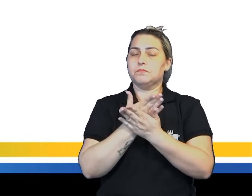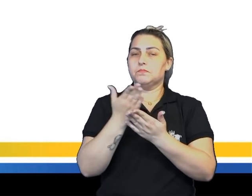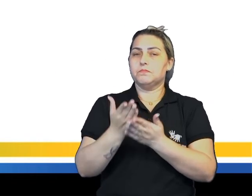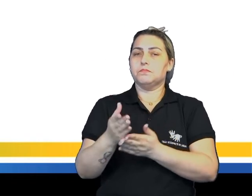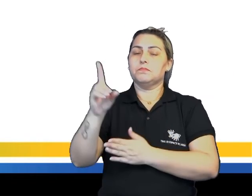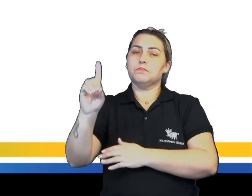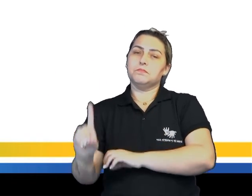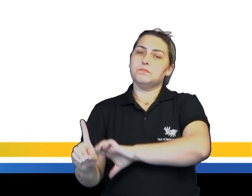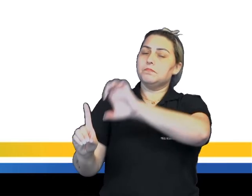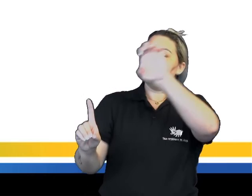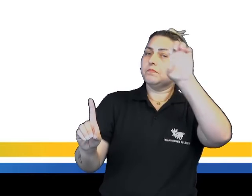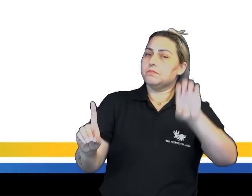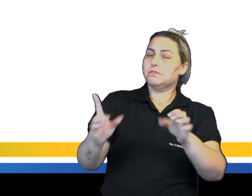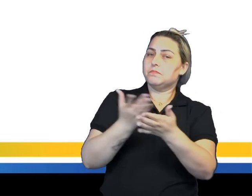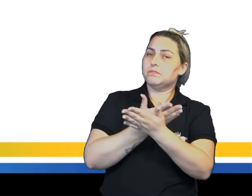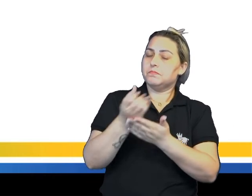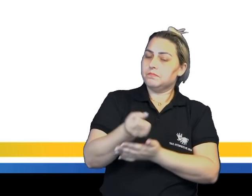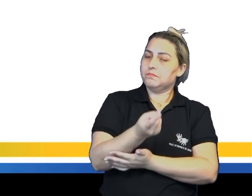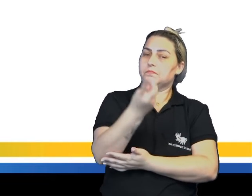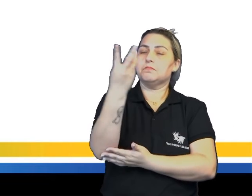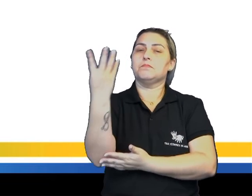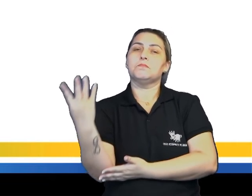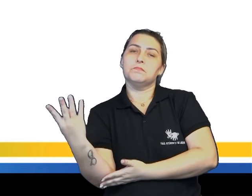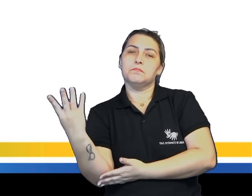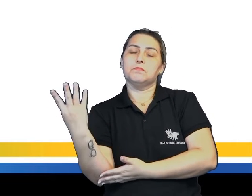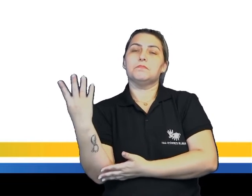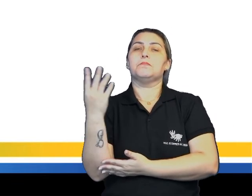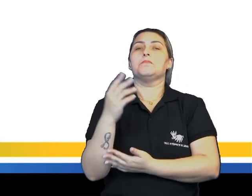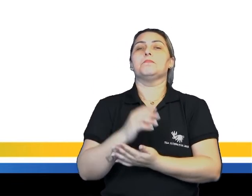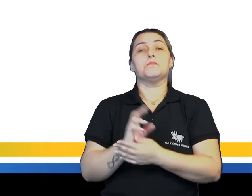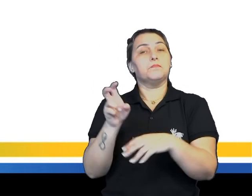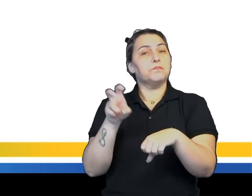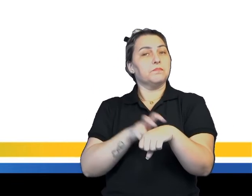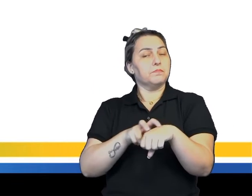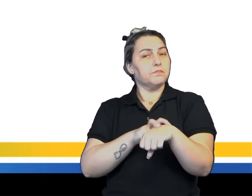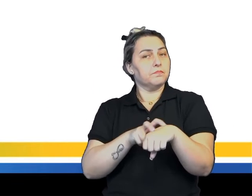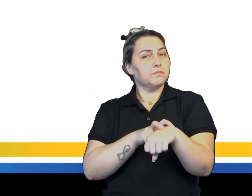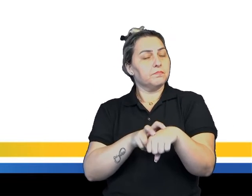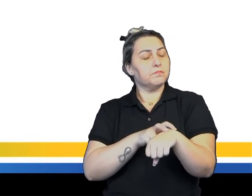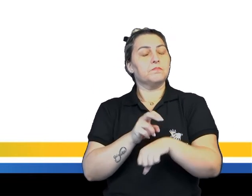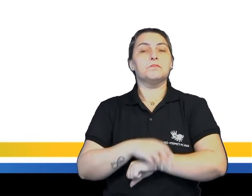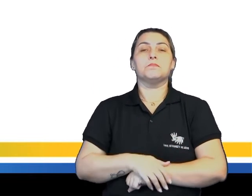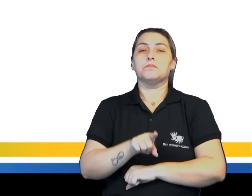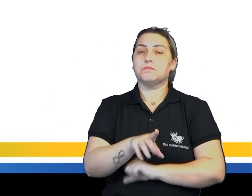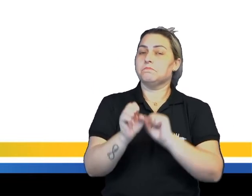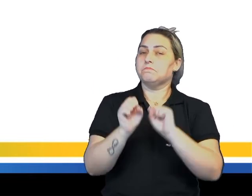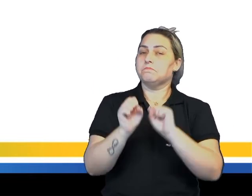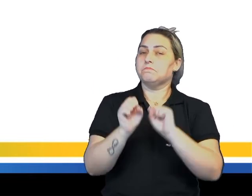da direita para a esquerda e começa a contar as casinhas que estão em verde ali no ábaco. E você pode verificar que